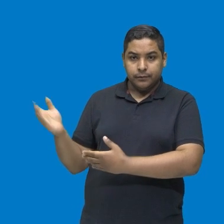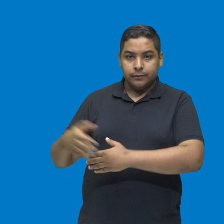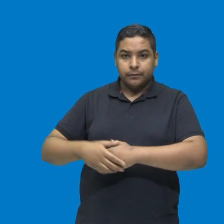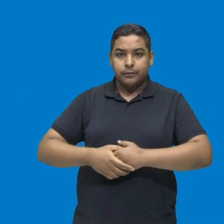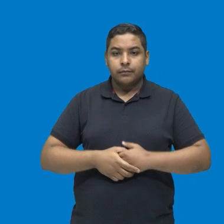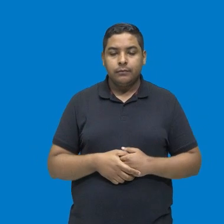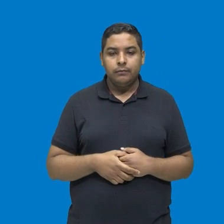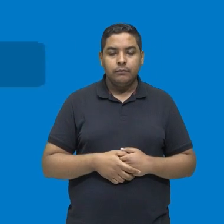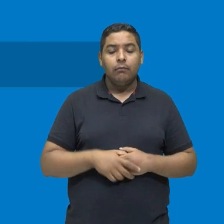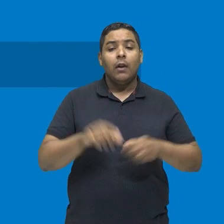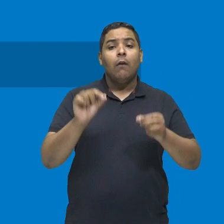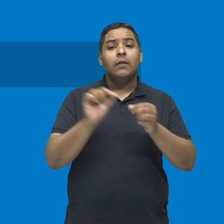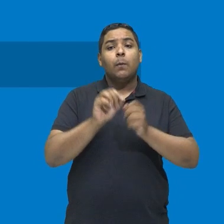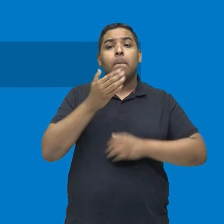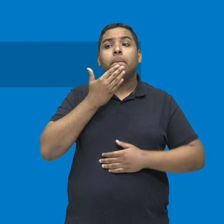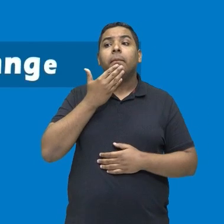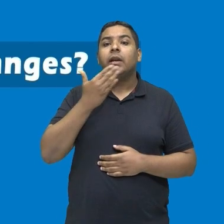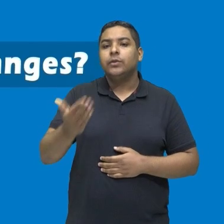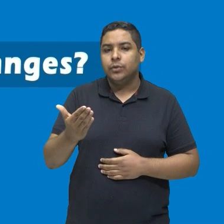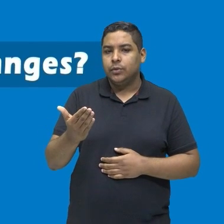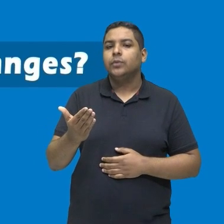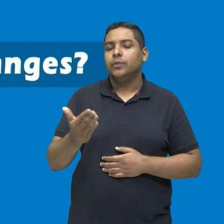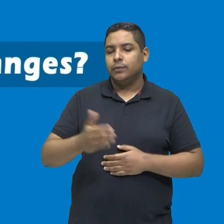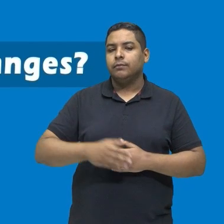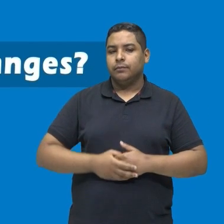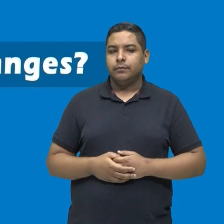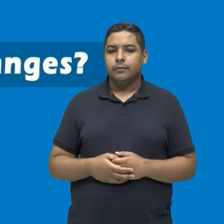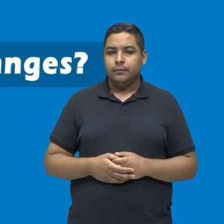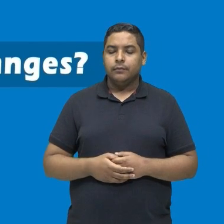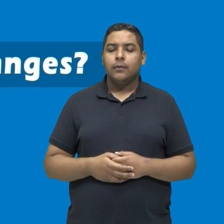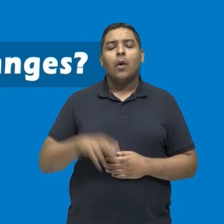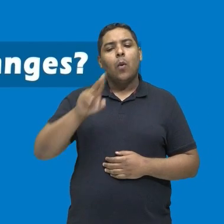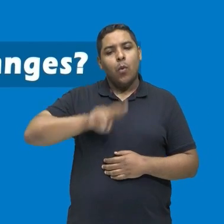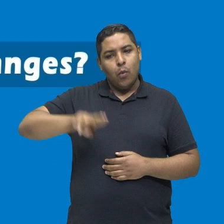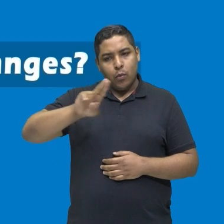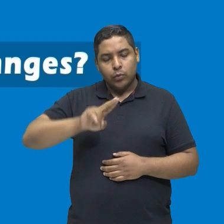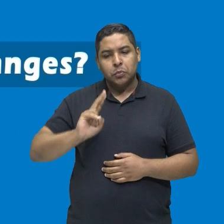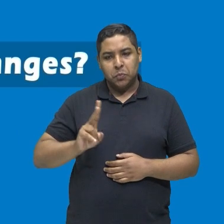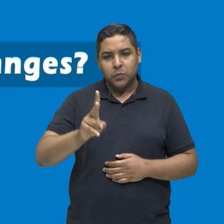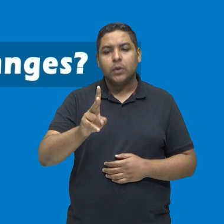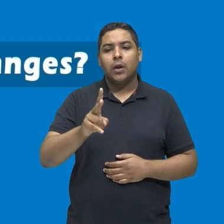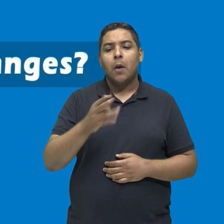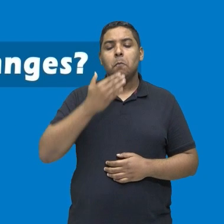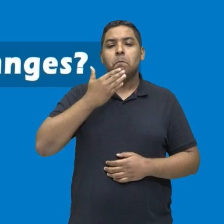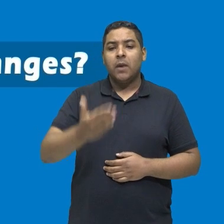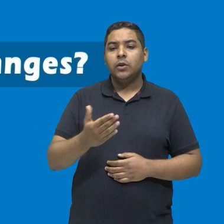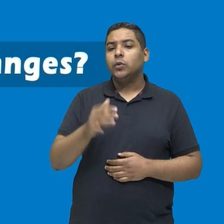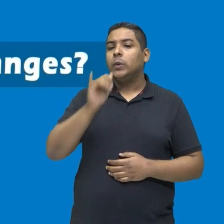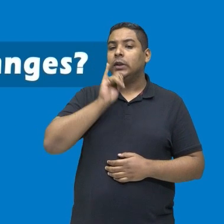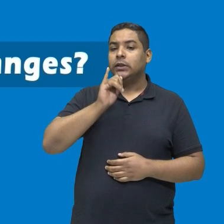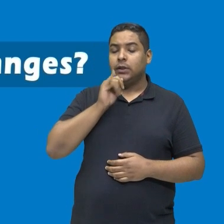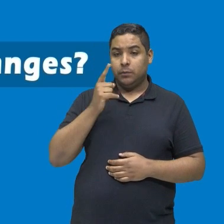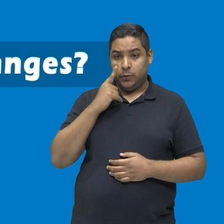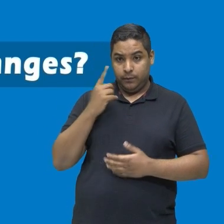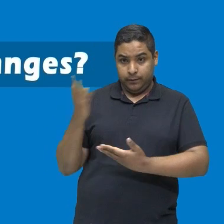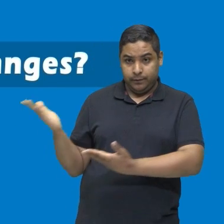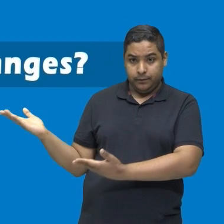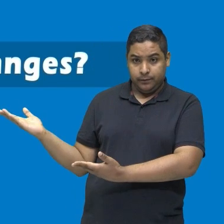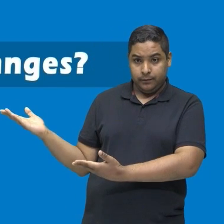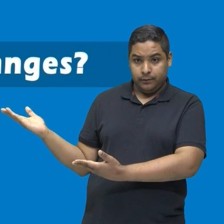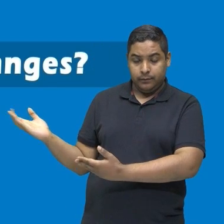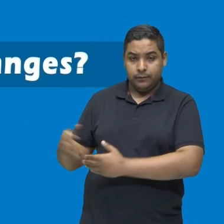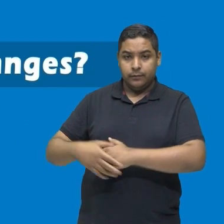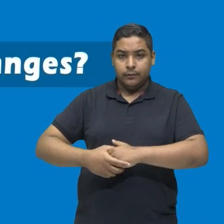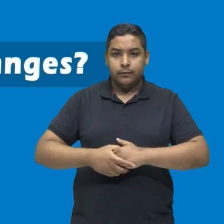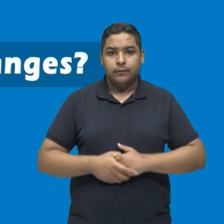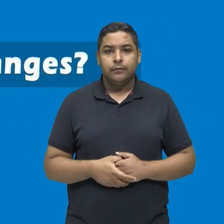Para fazer pedido, né? Nós utilizamos, então, o modal could para fazer um pedido. Olha só o exemplo. Could you lend me